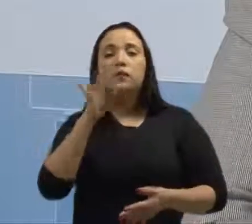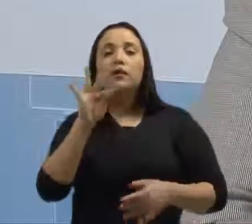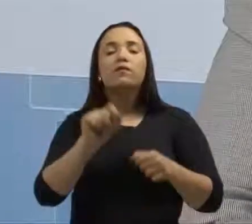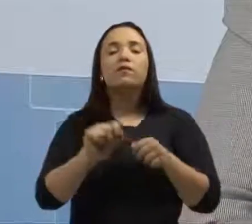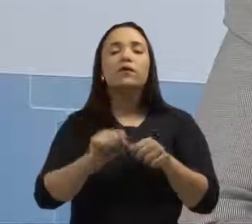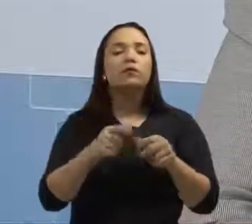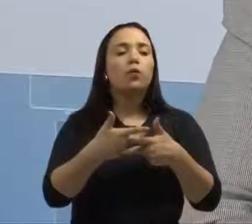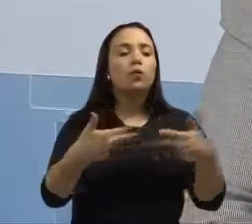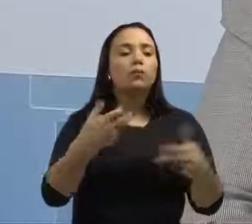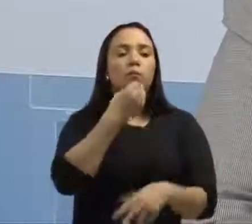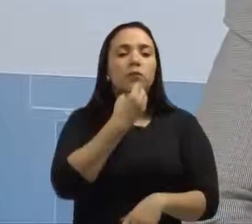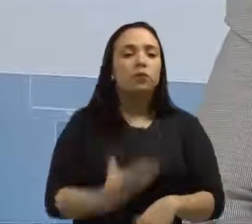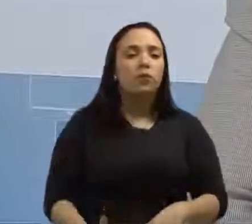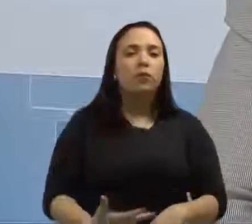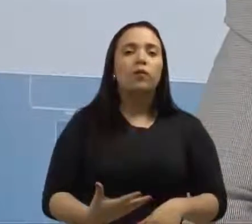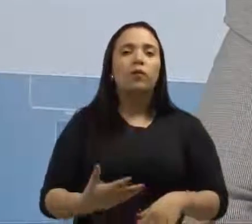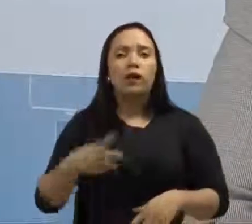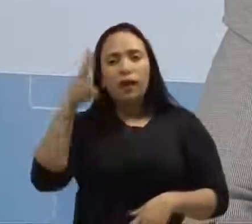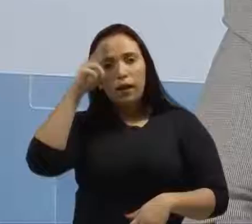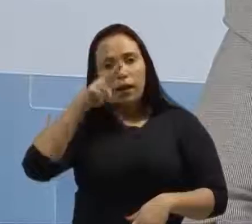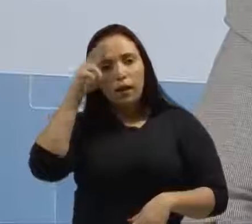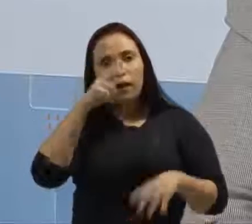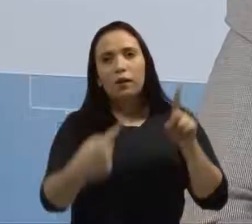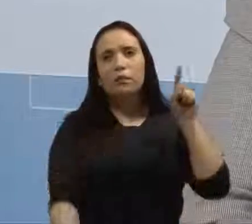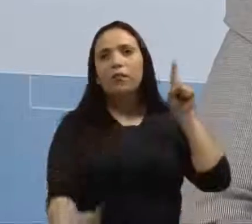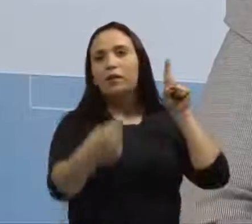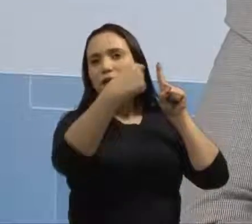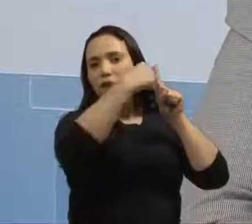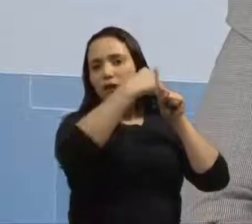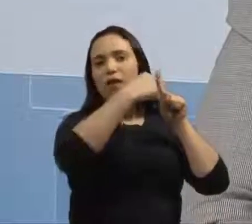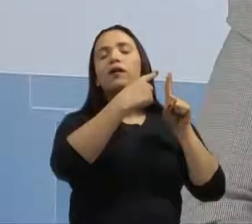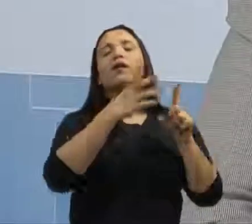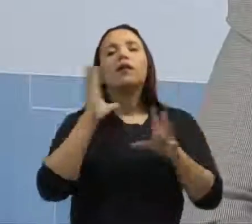lembrar do que o PT fez de bom pelo país, fazer uma